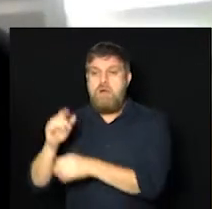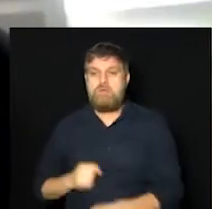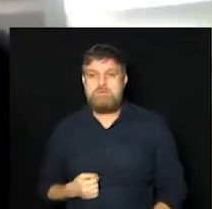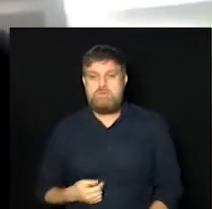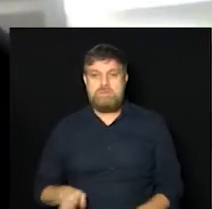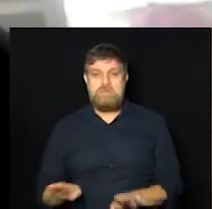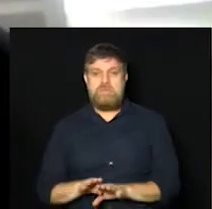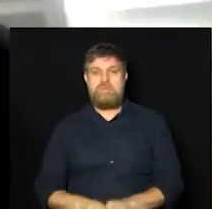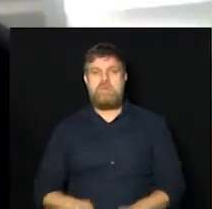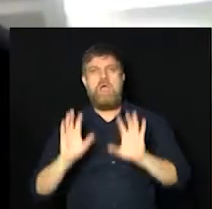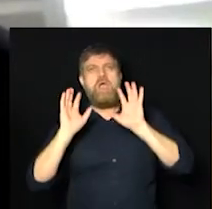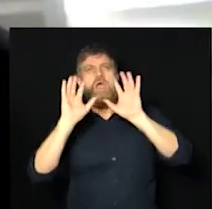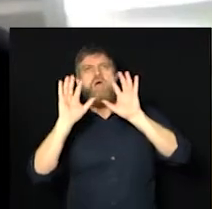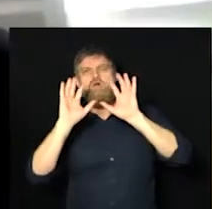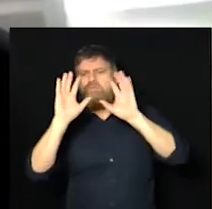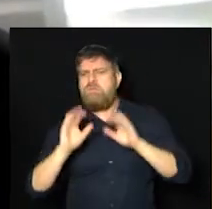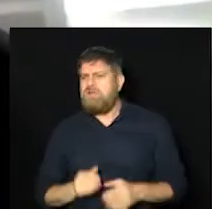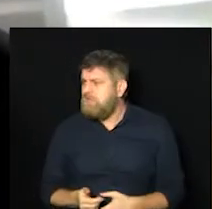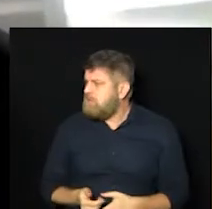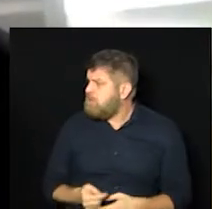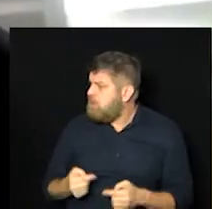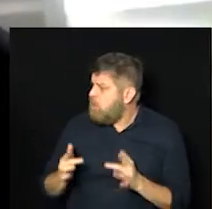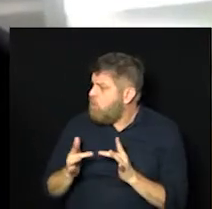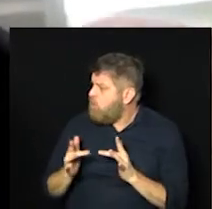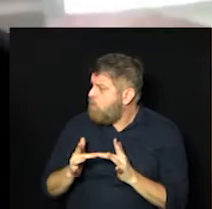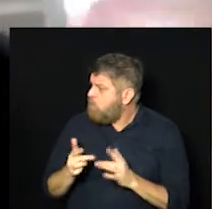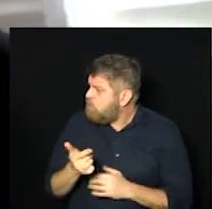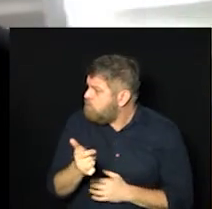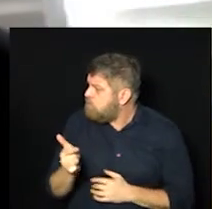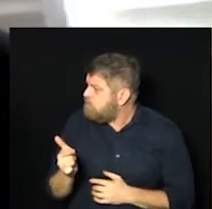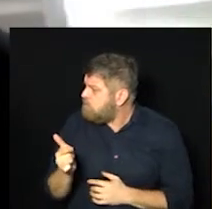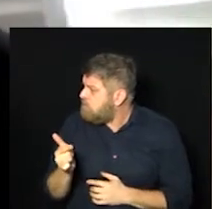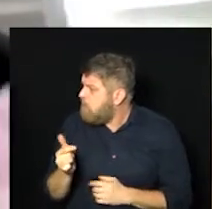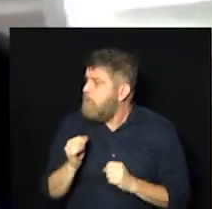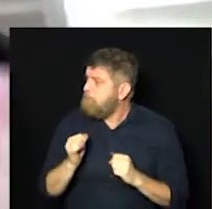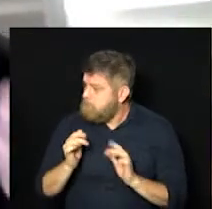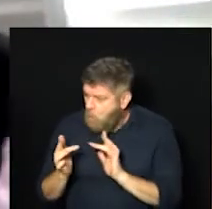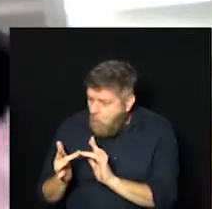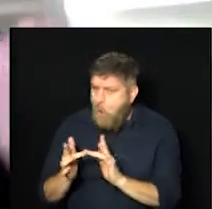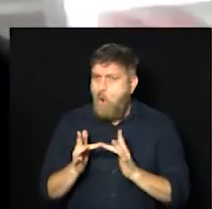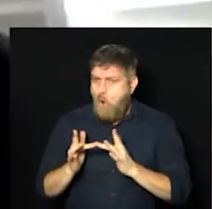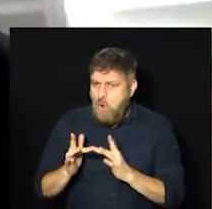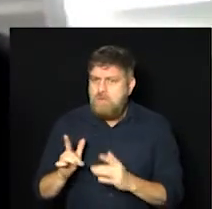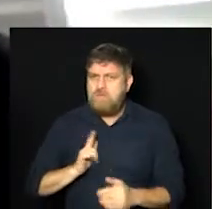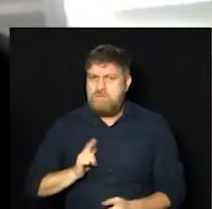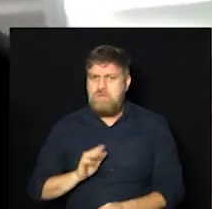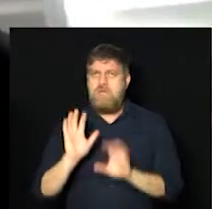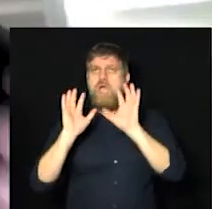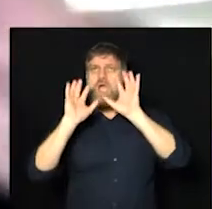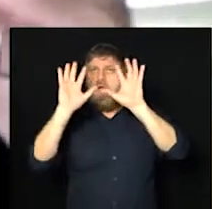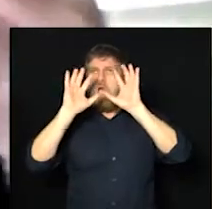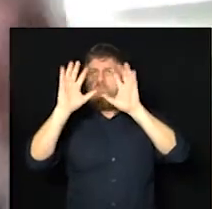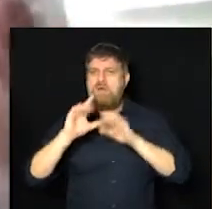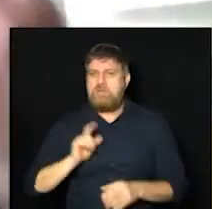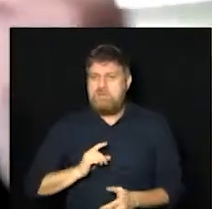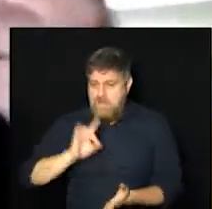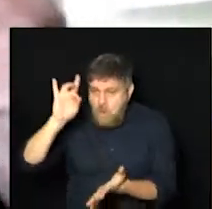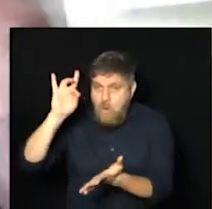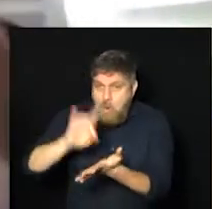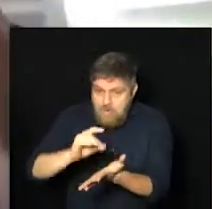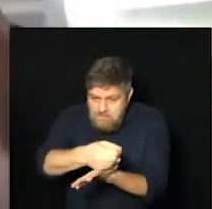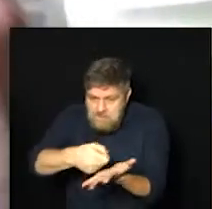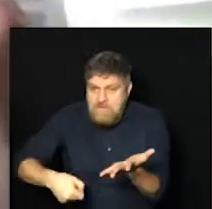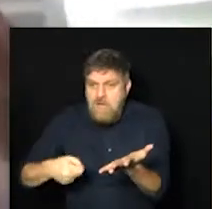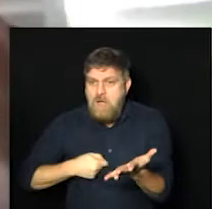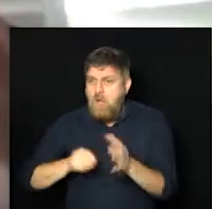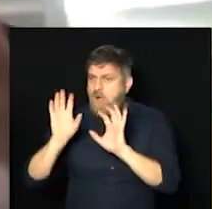está liberado. Mas o vôlei não tem contato? Foi liberado, tem um comunicado oficial do secretário de esporte. O voleibol não